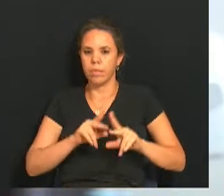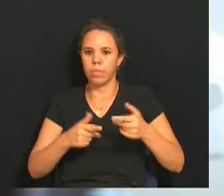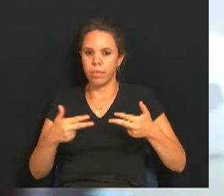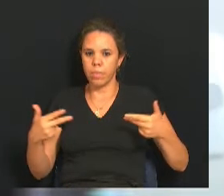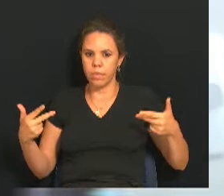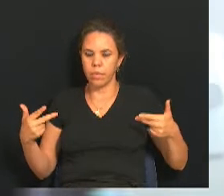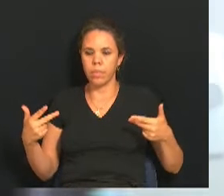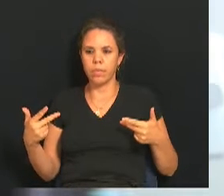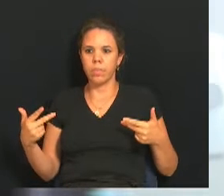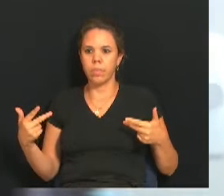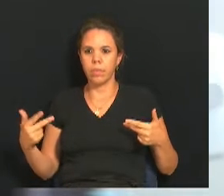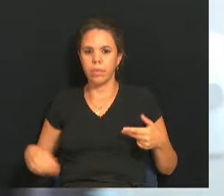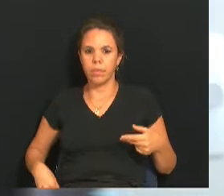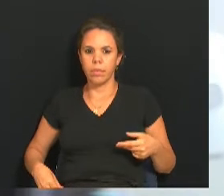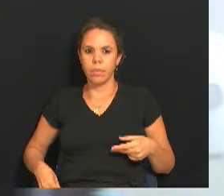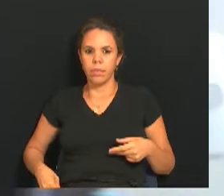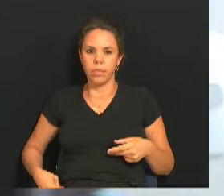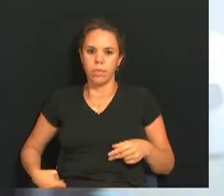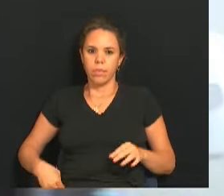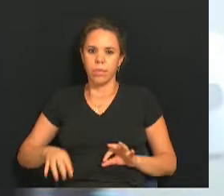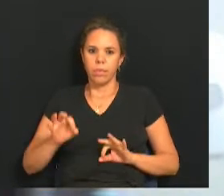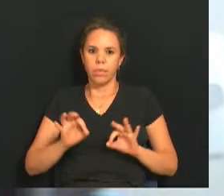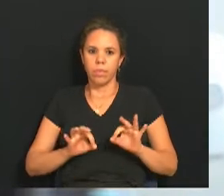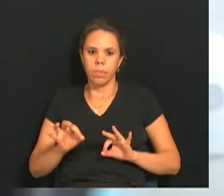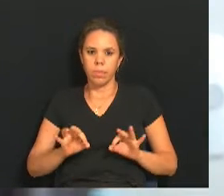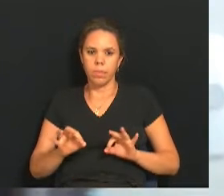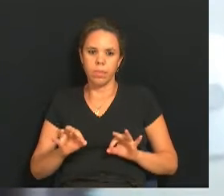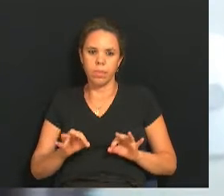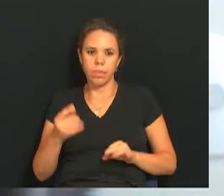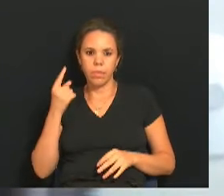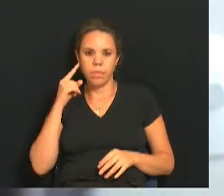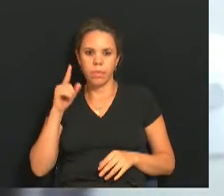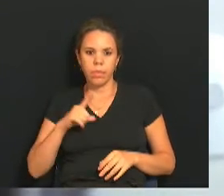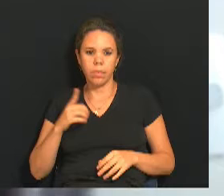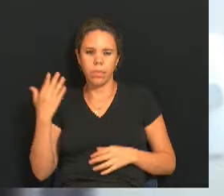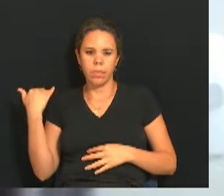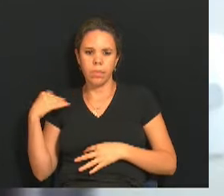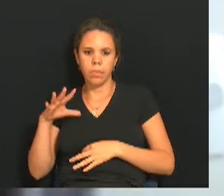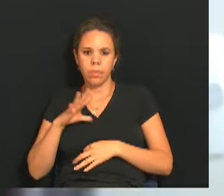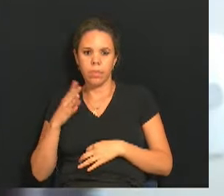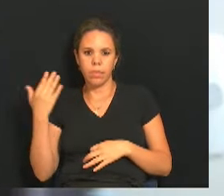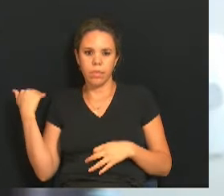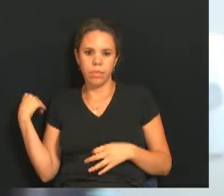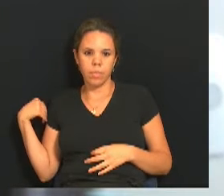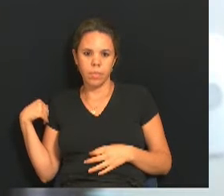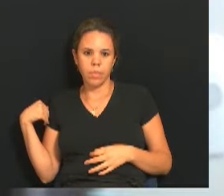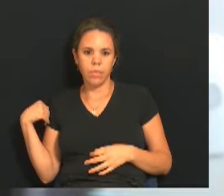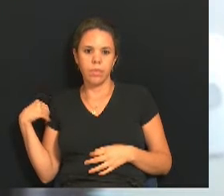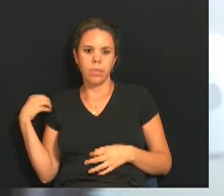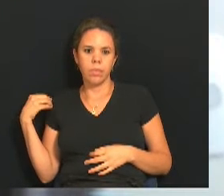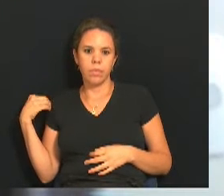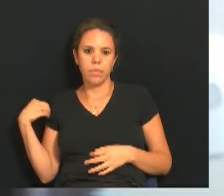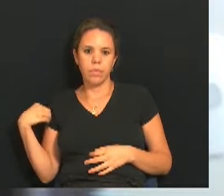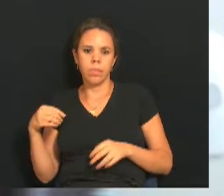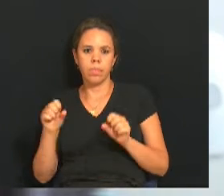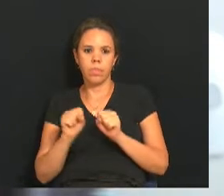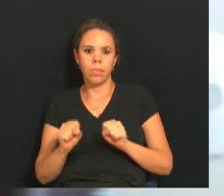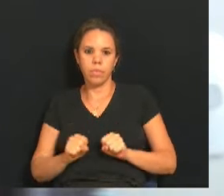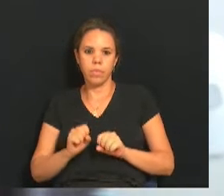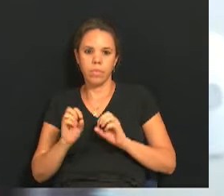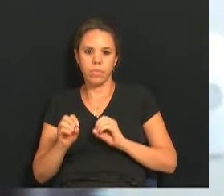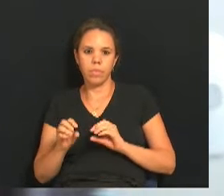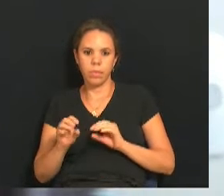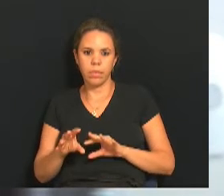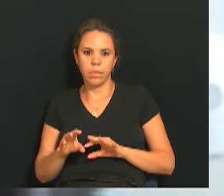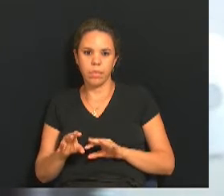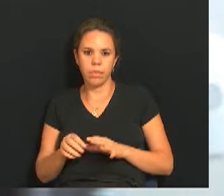dos diversos regulamentos, diplomas legais que a gente tinha na cidade, no sistema municipal de ensino, que